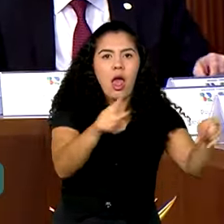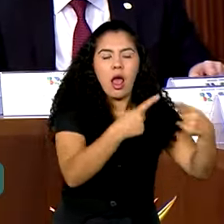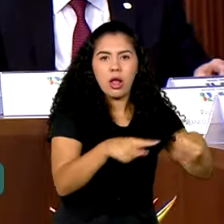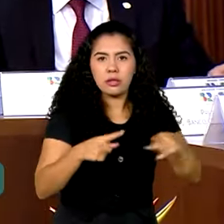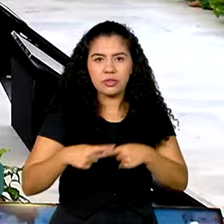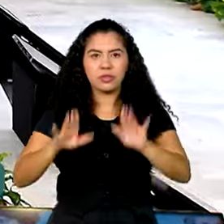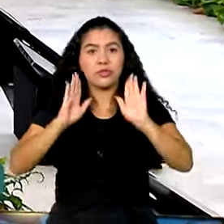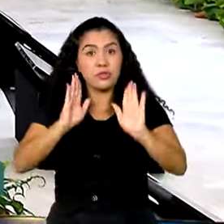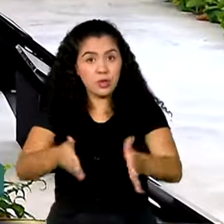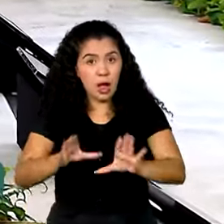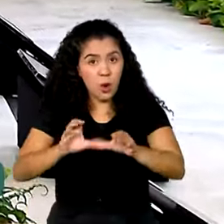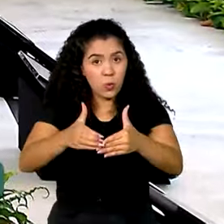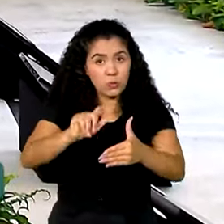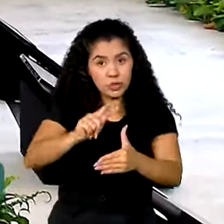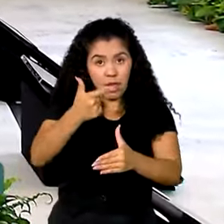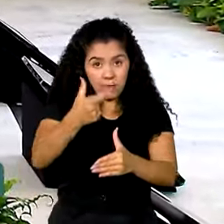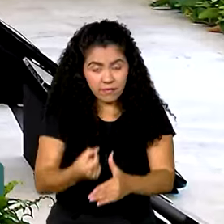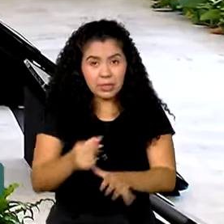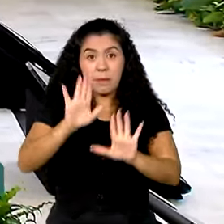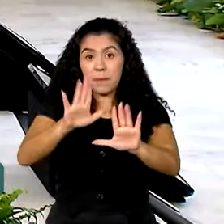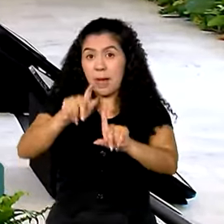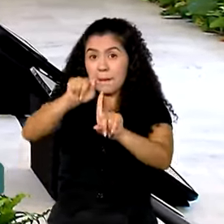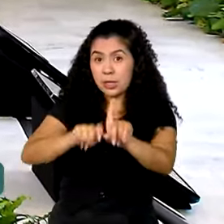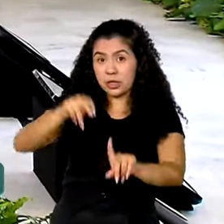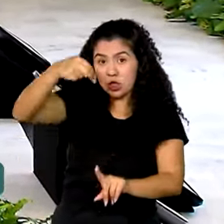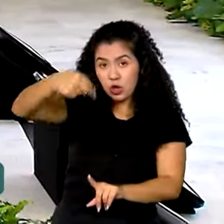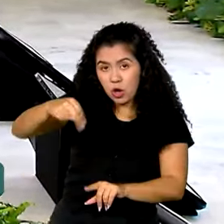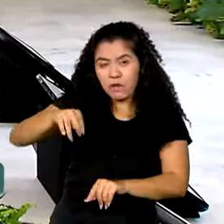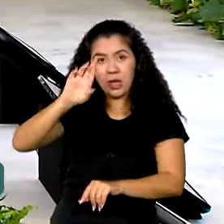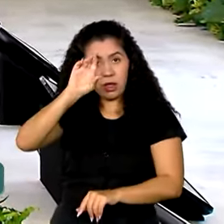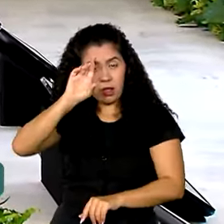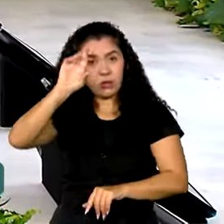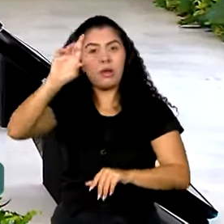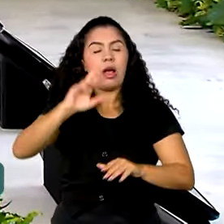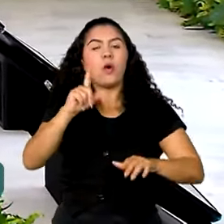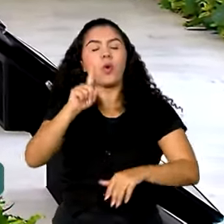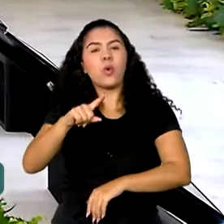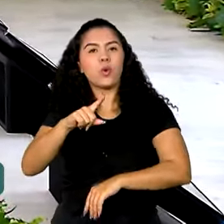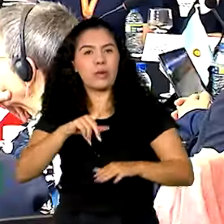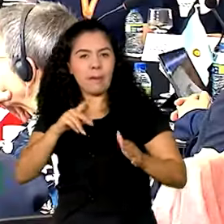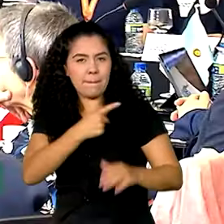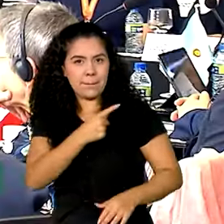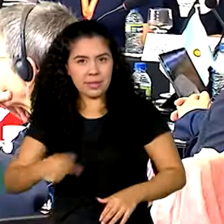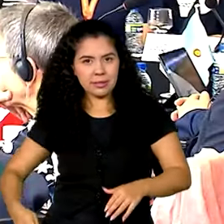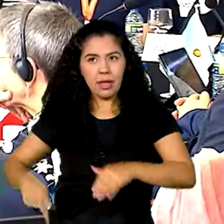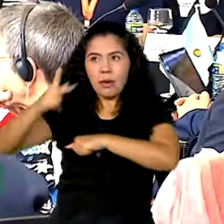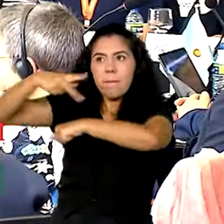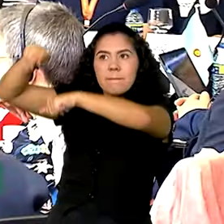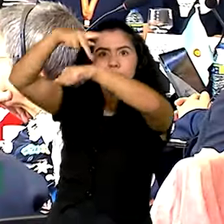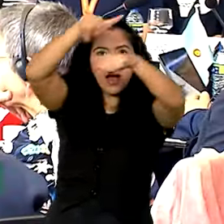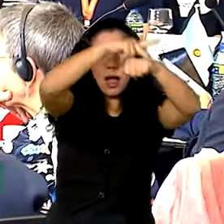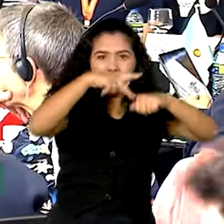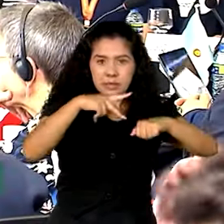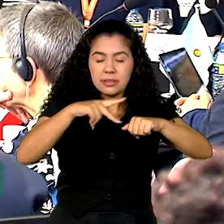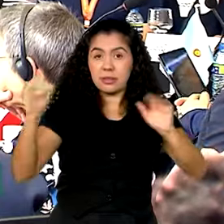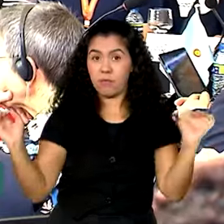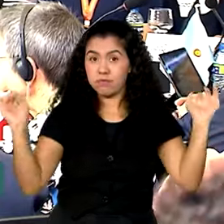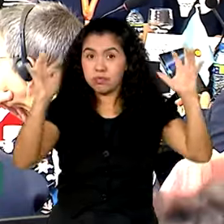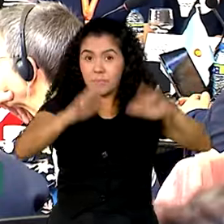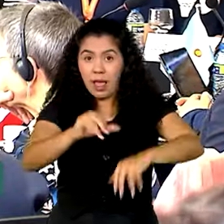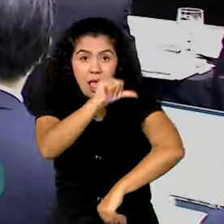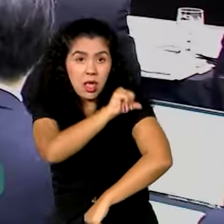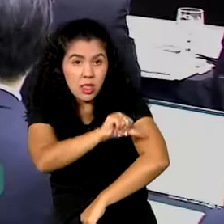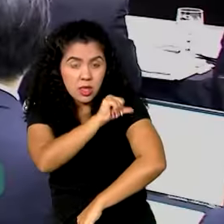o G20. Em novembro, quando os chefes de Estado e governo se reunirem no Rio de Janeiro, será apresentada a lista